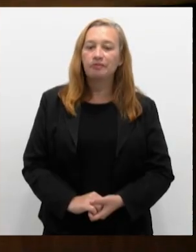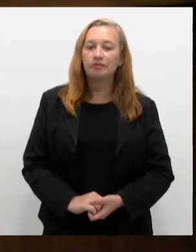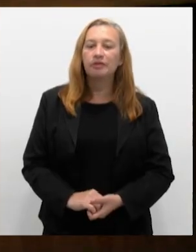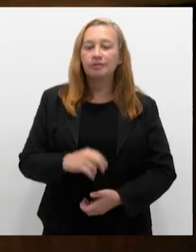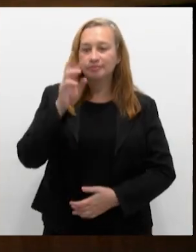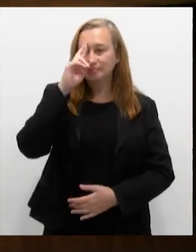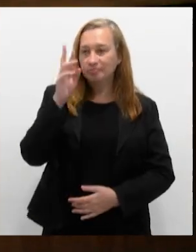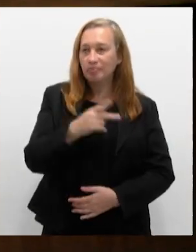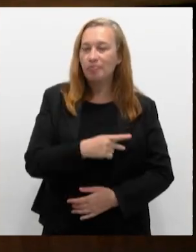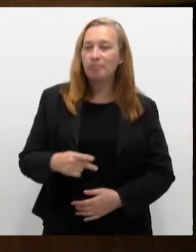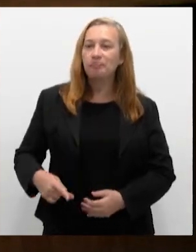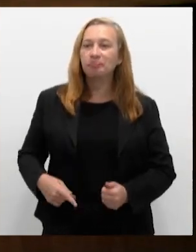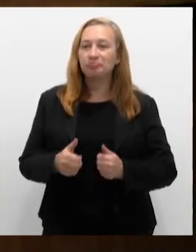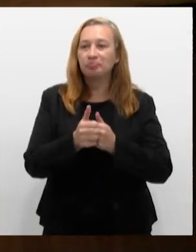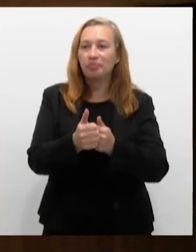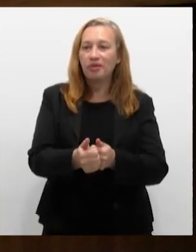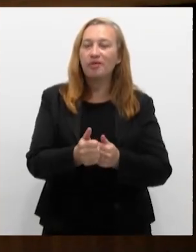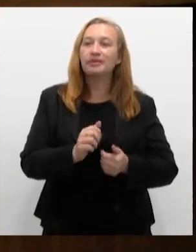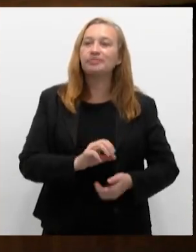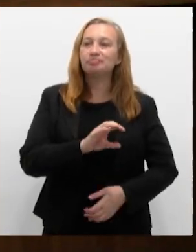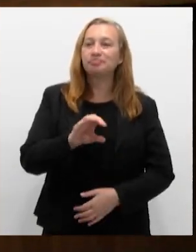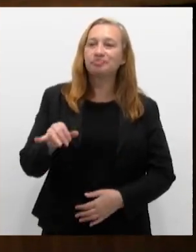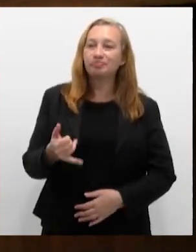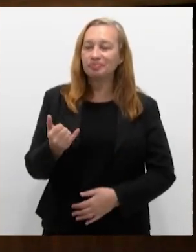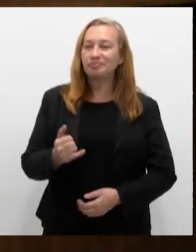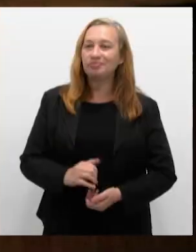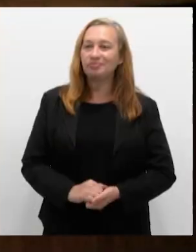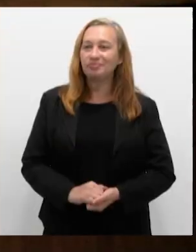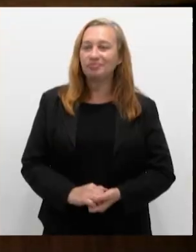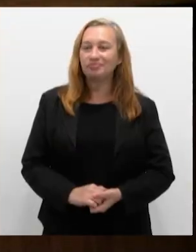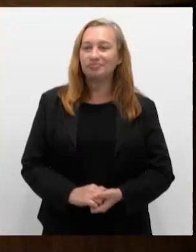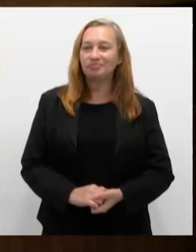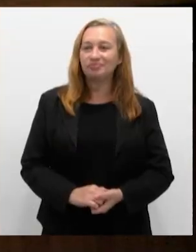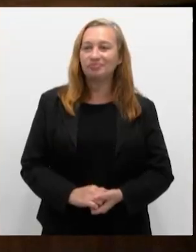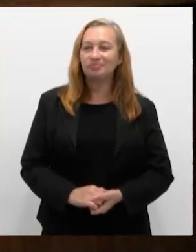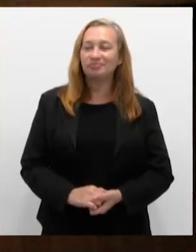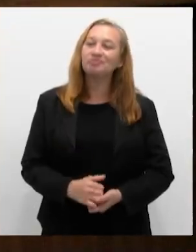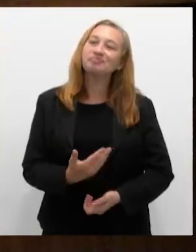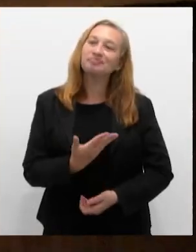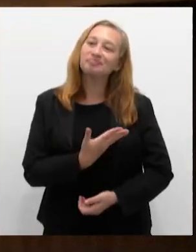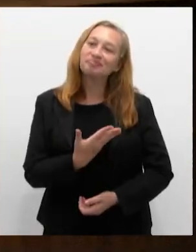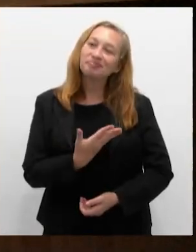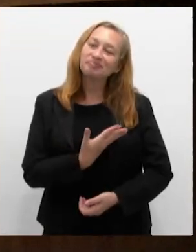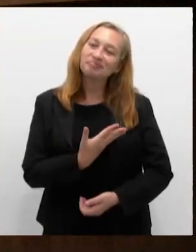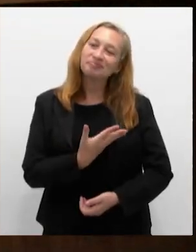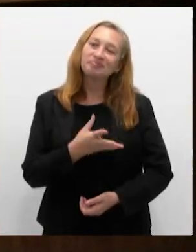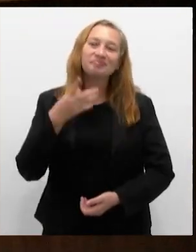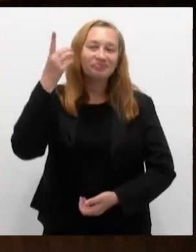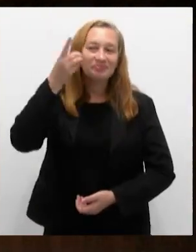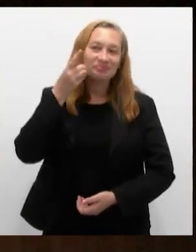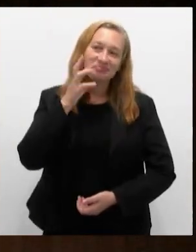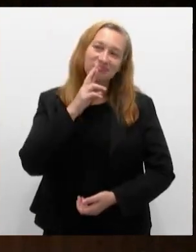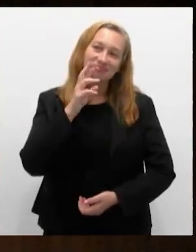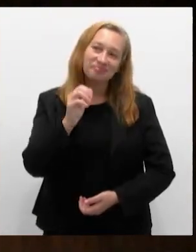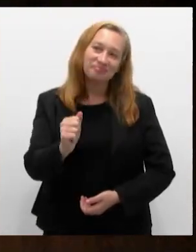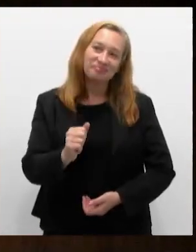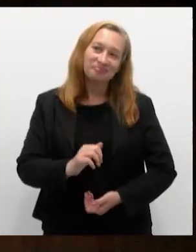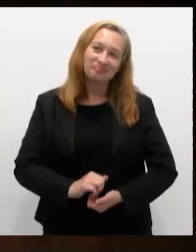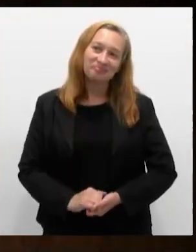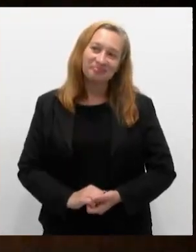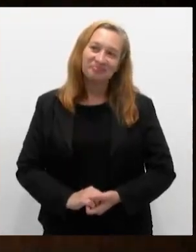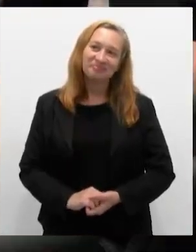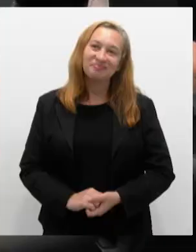Senhor presidente, acompanho o parecer da CCJ, presidido pelo meu querido amigo, deputado Rodrigo Amorim.